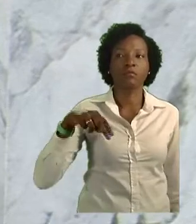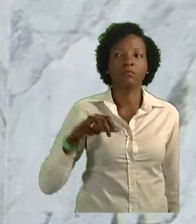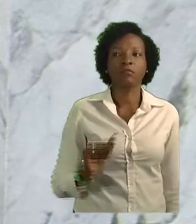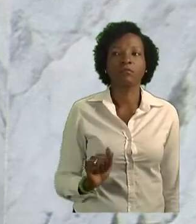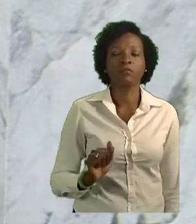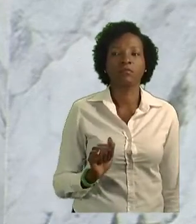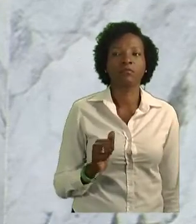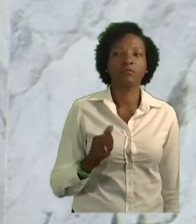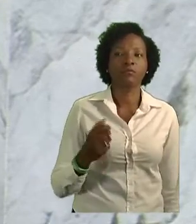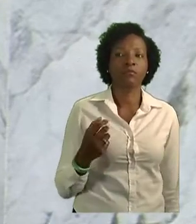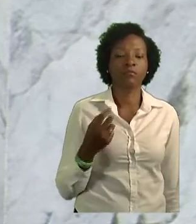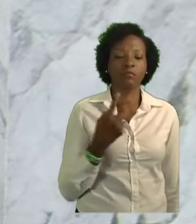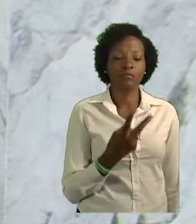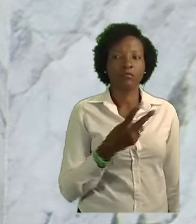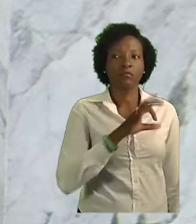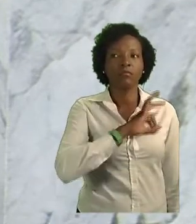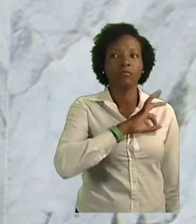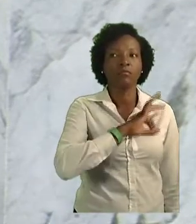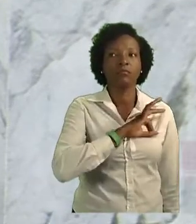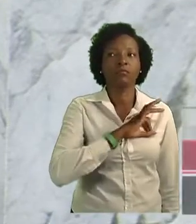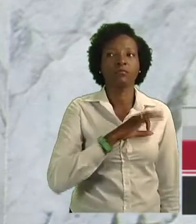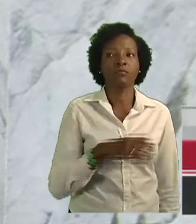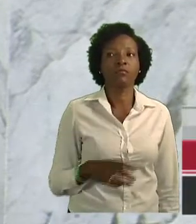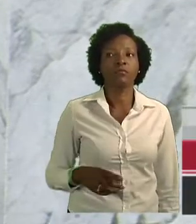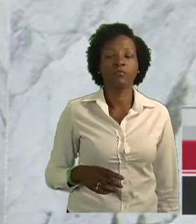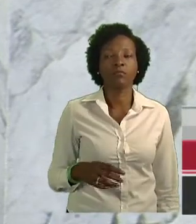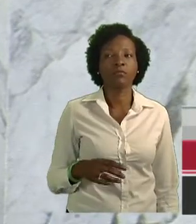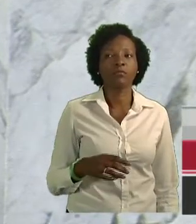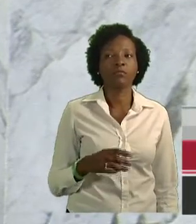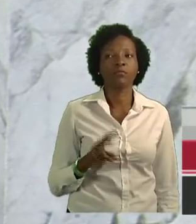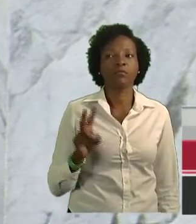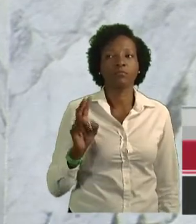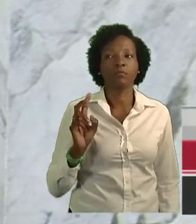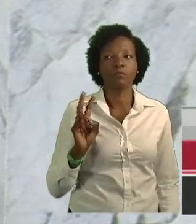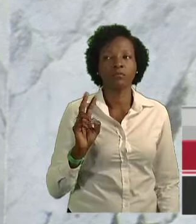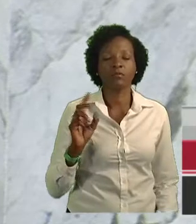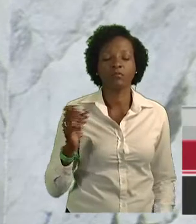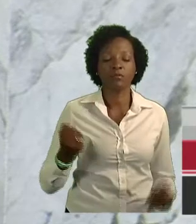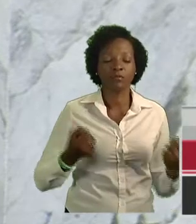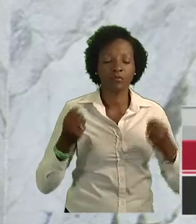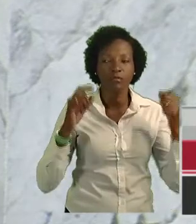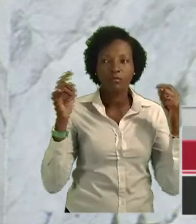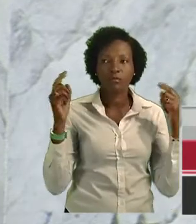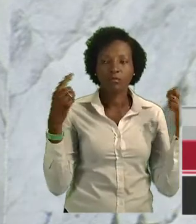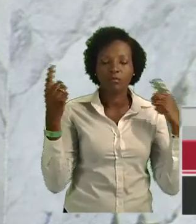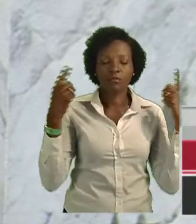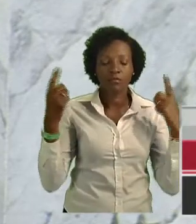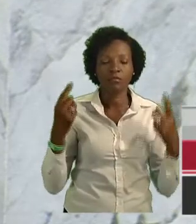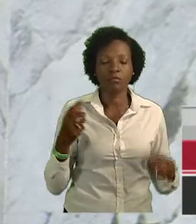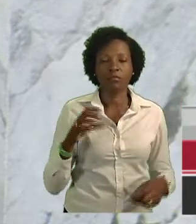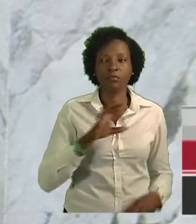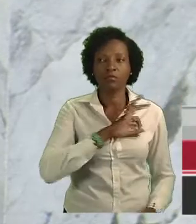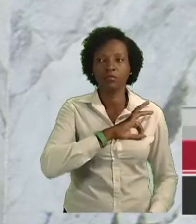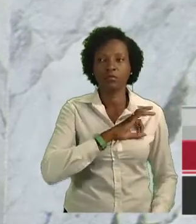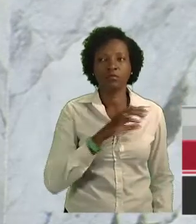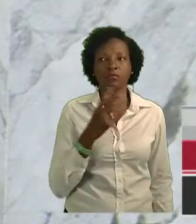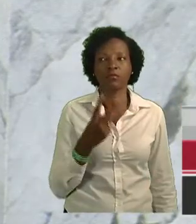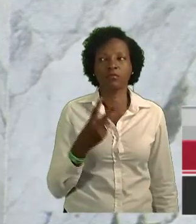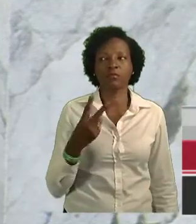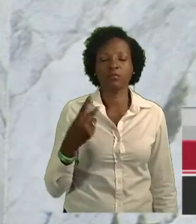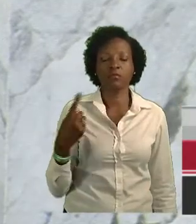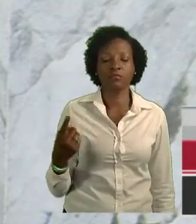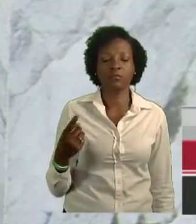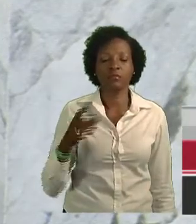na viatura e 52 221 no o soldado franco e o soldado